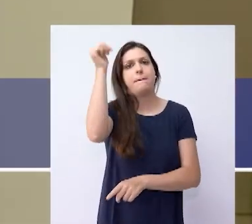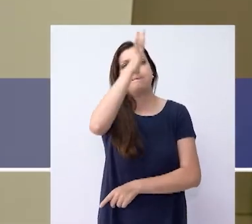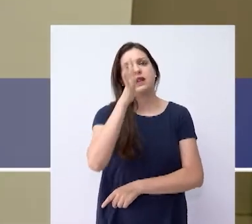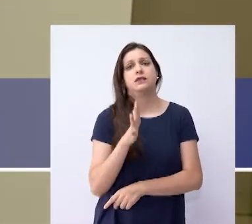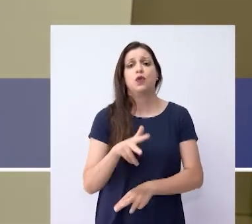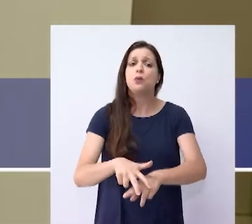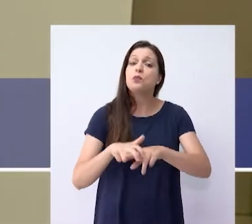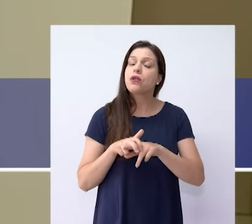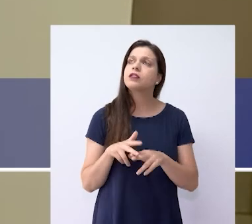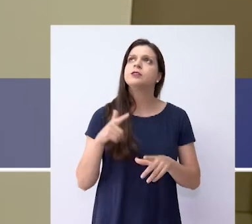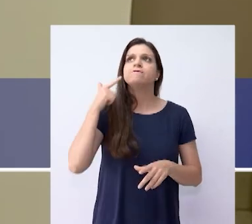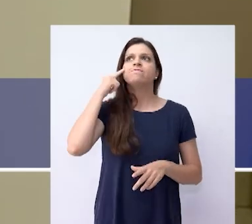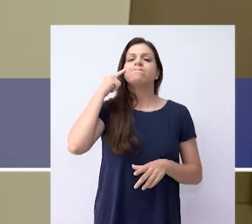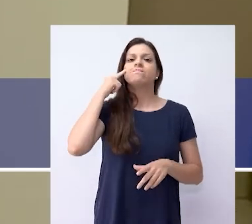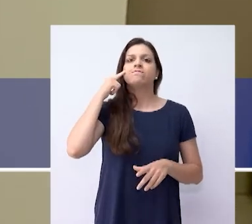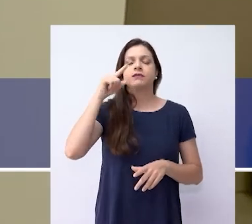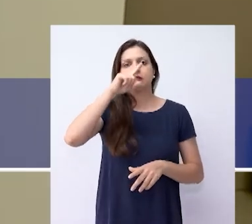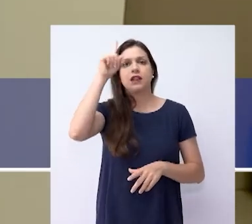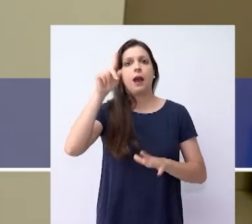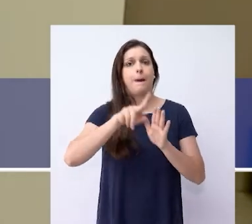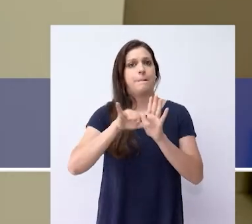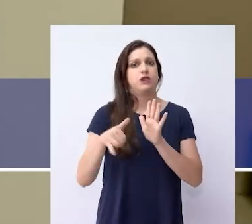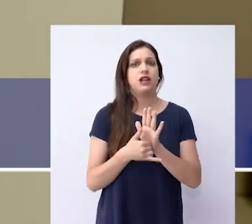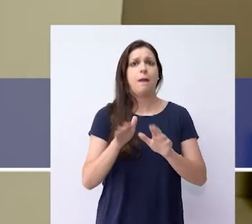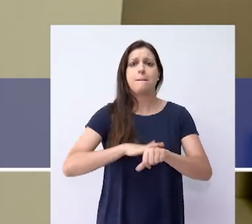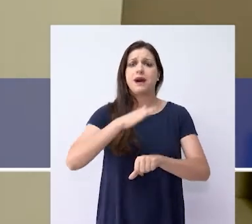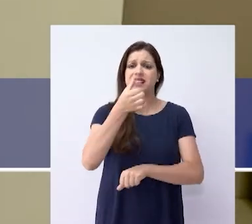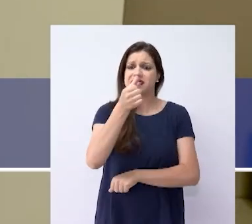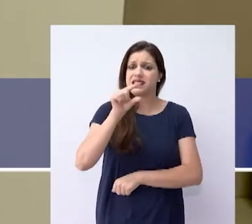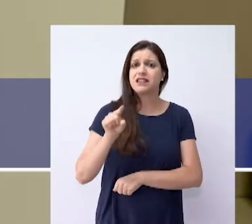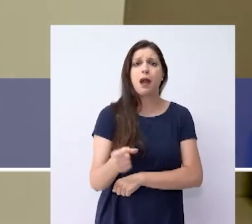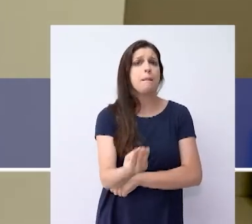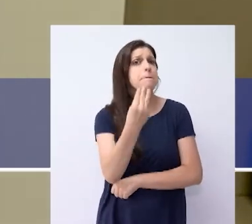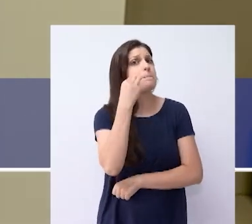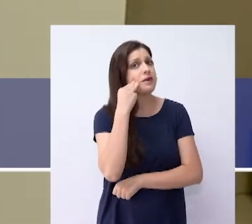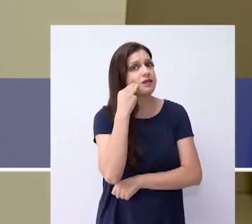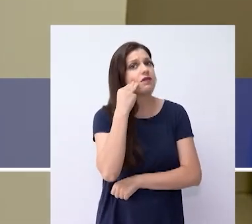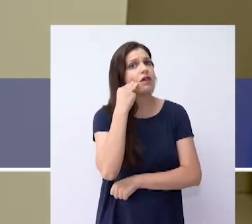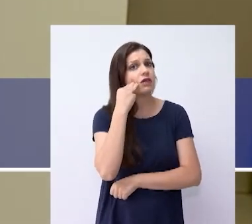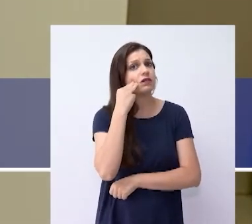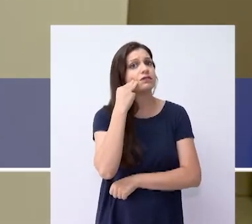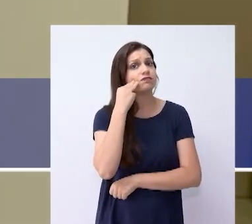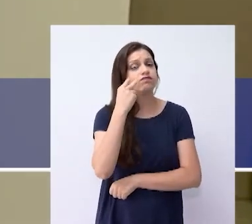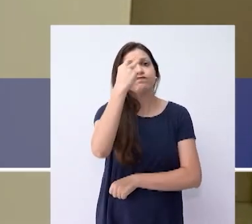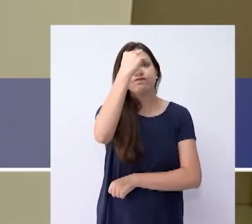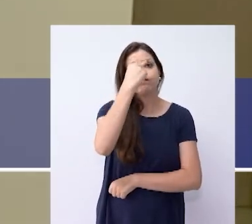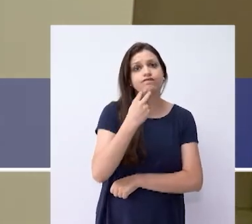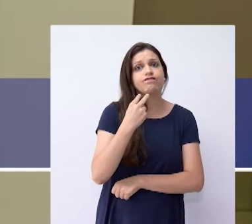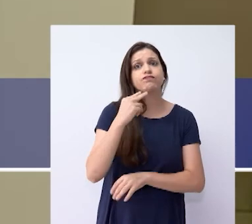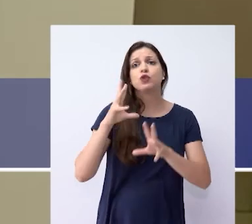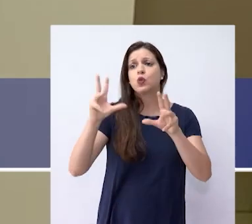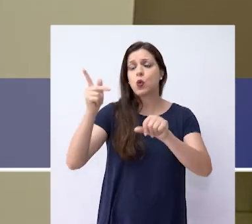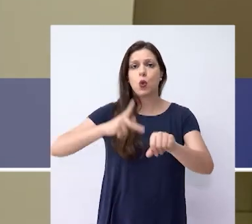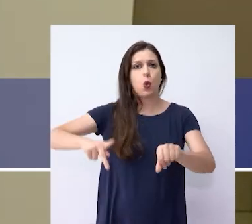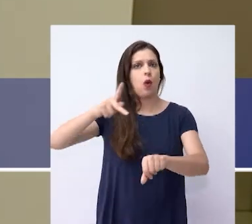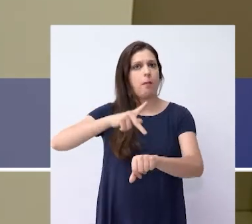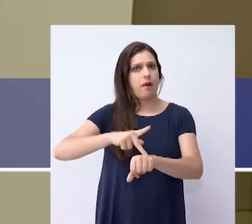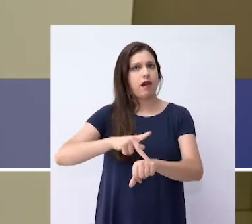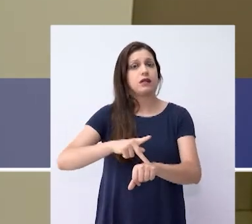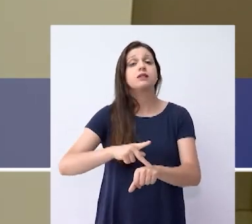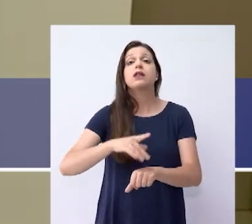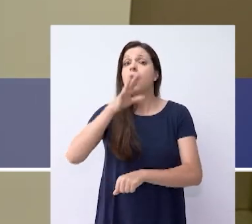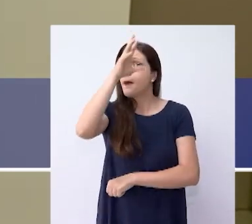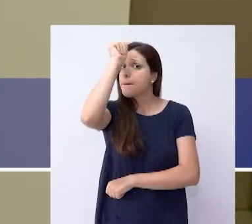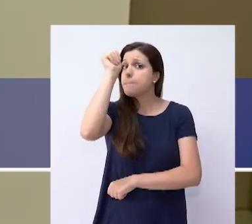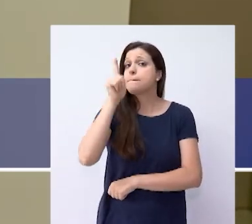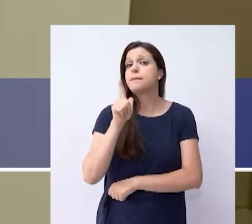nos estimulou a apresentar este projeto. São mais de 6 milhões de pessoas portadoras de deficiência visual em todo o país. Em Mato Grosso do